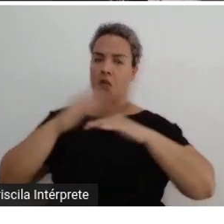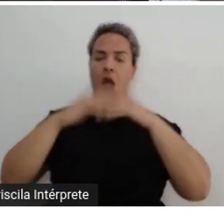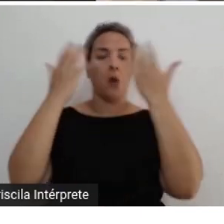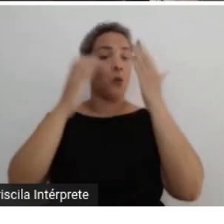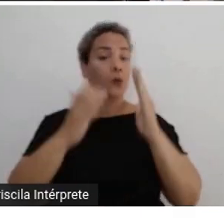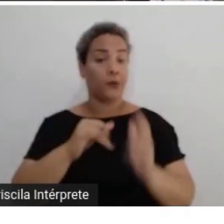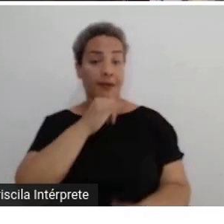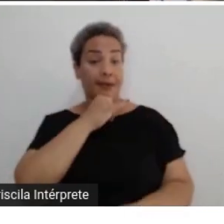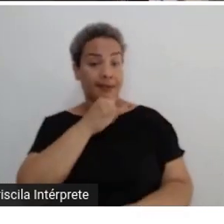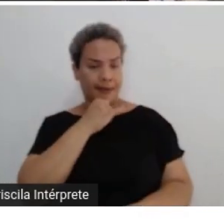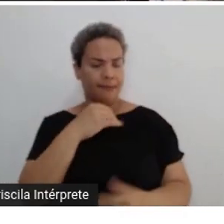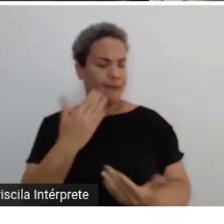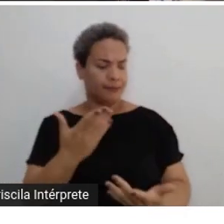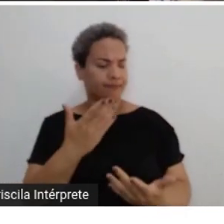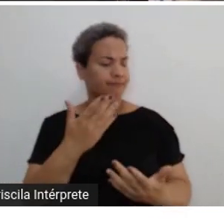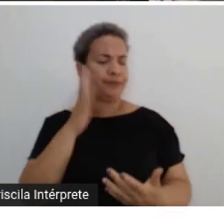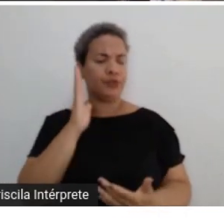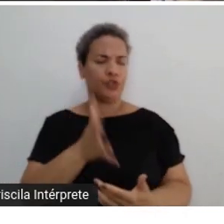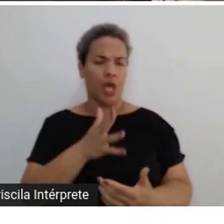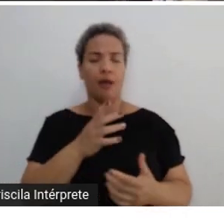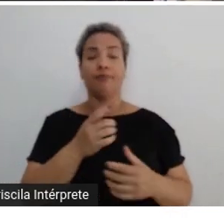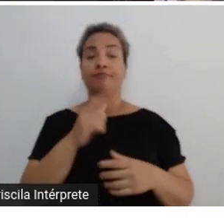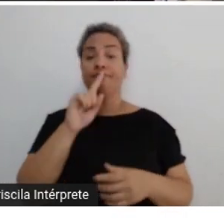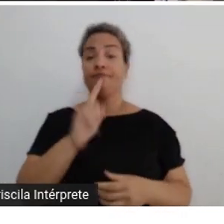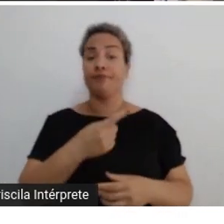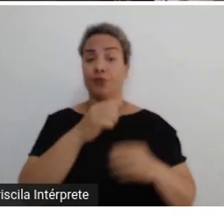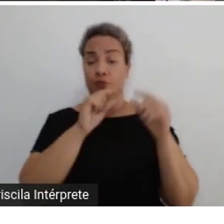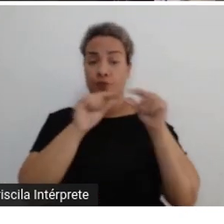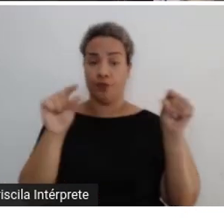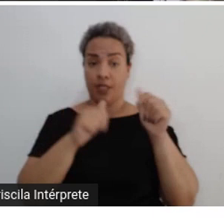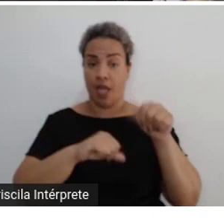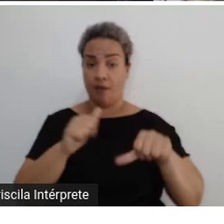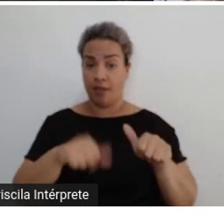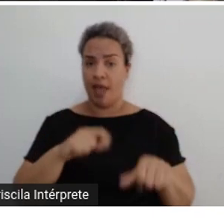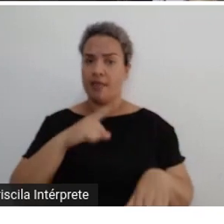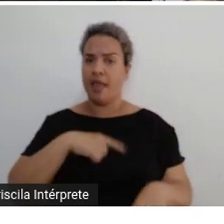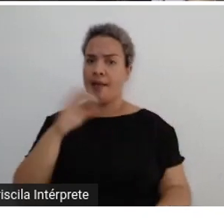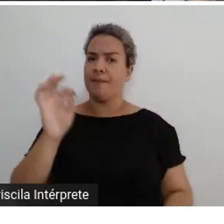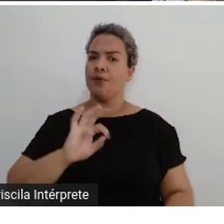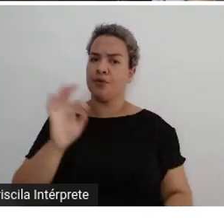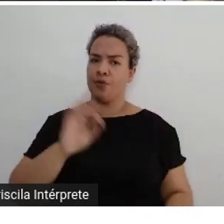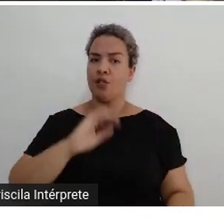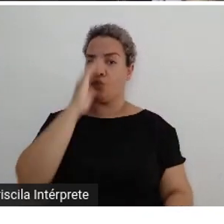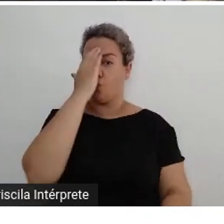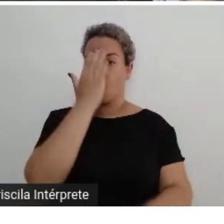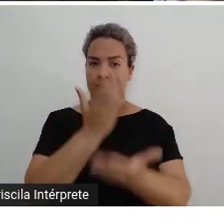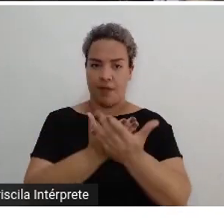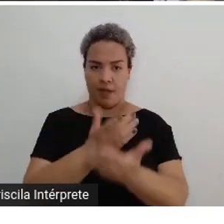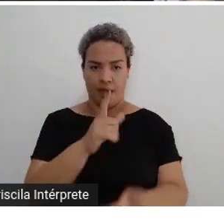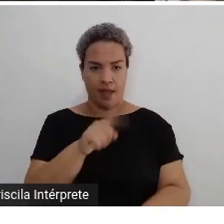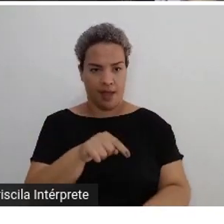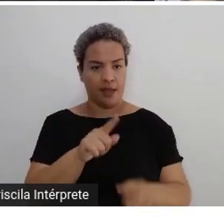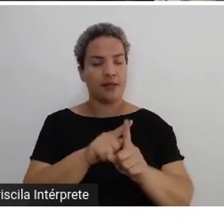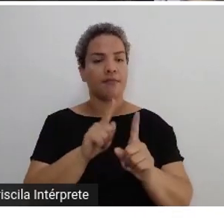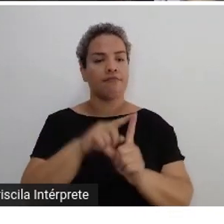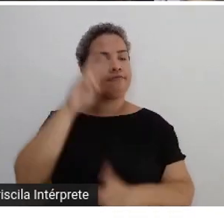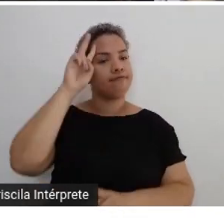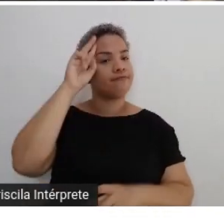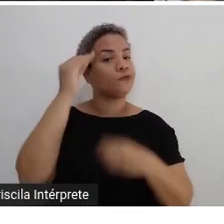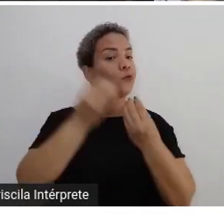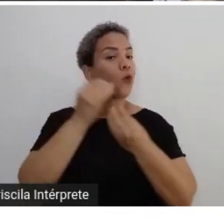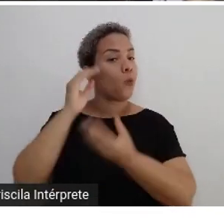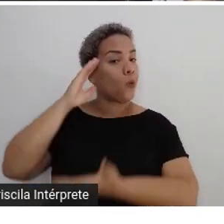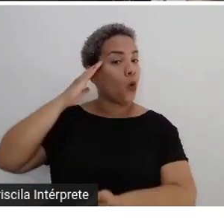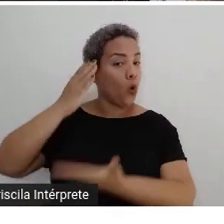avaliar. Então, em todas essas frases, tem o percentual de confiança, que foi entendido, que lembrem, a confiança é